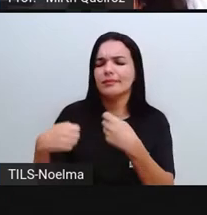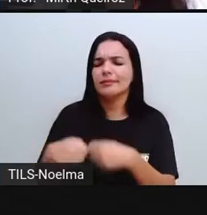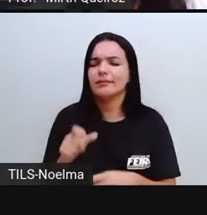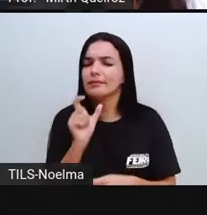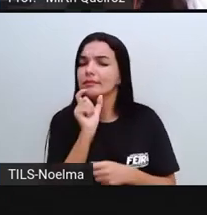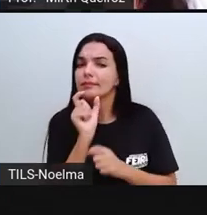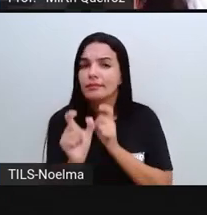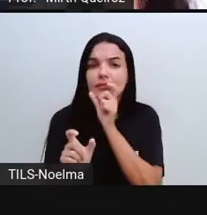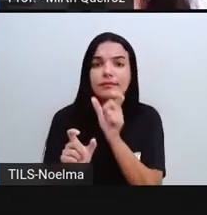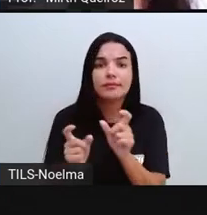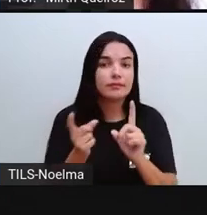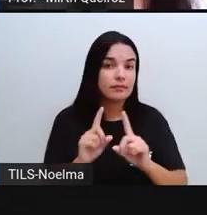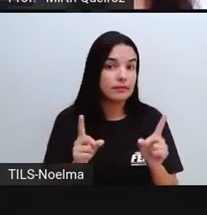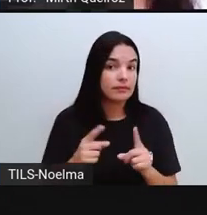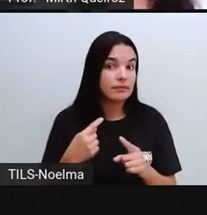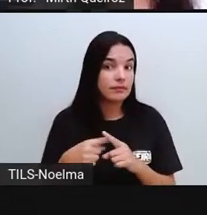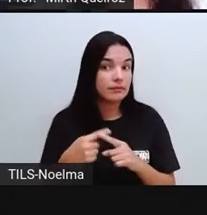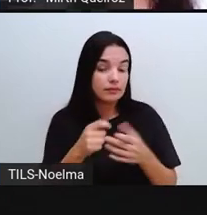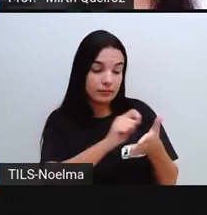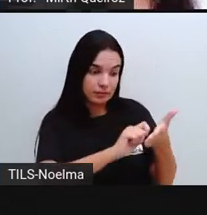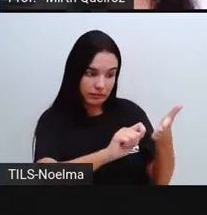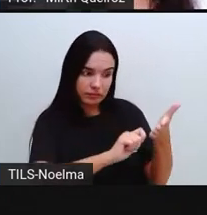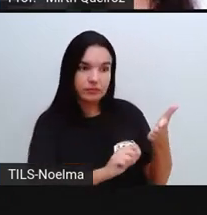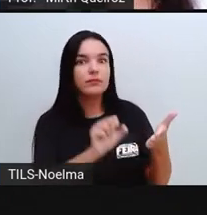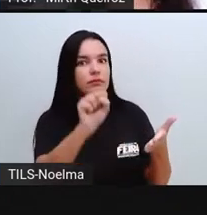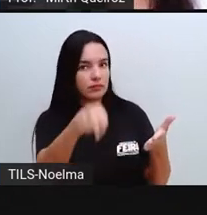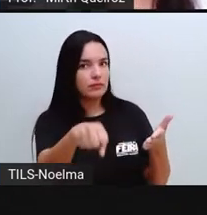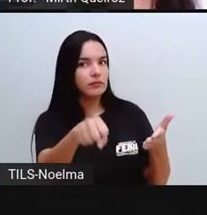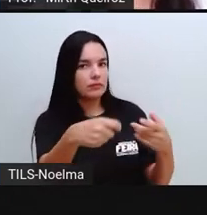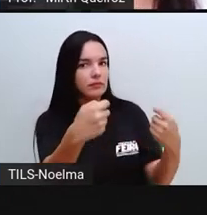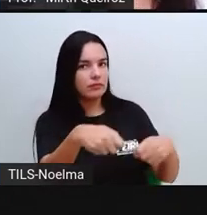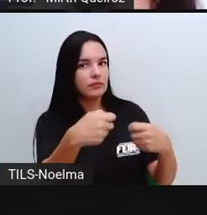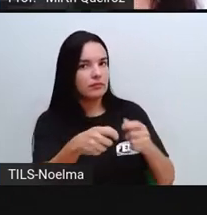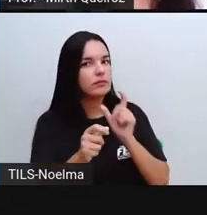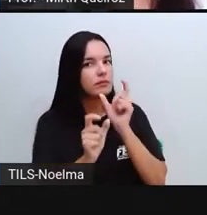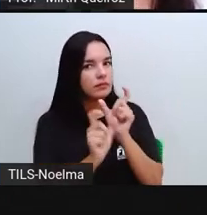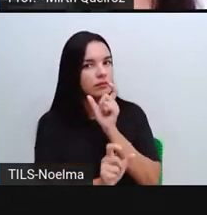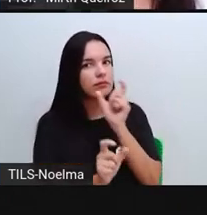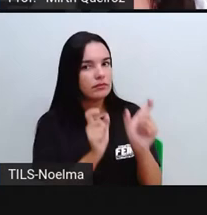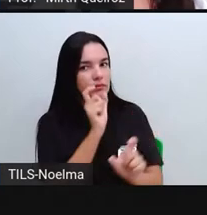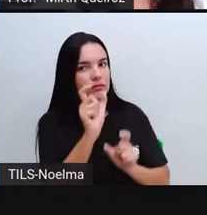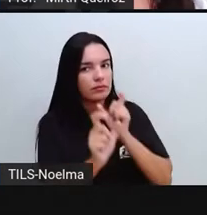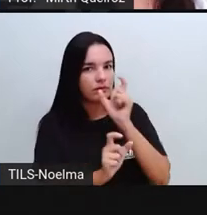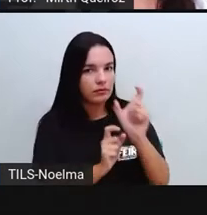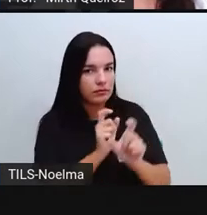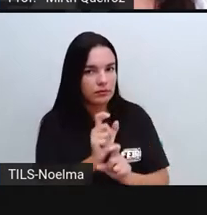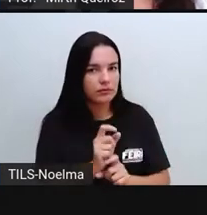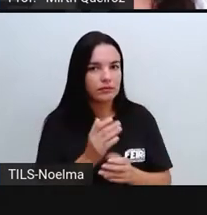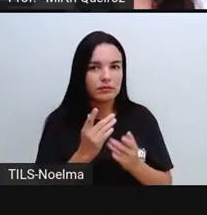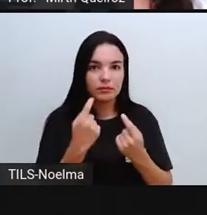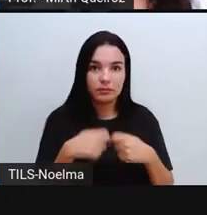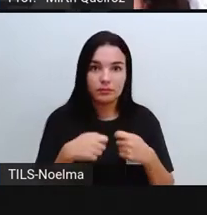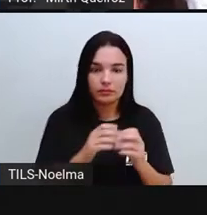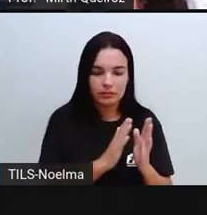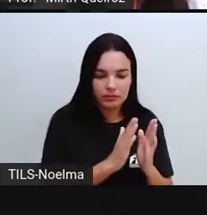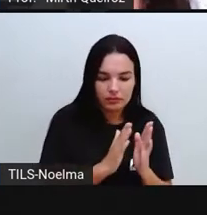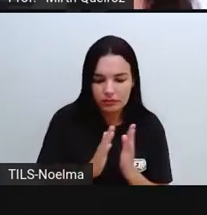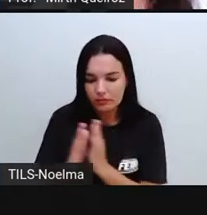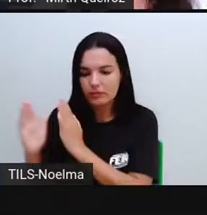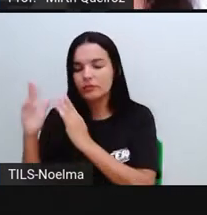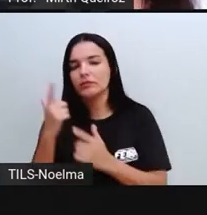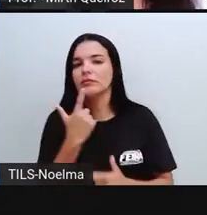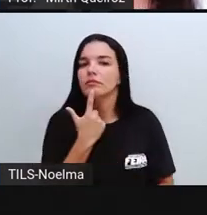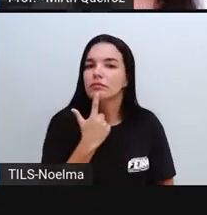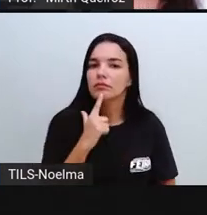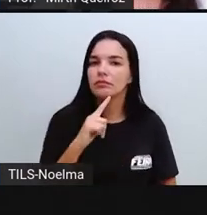relato, do que no relato escrito, né? Que vai utilizar aí a linguagem formal, que é utilizando, seguindo as regras das normas da língua,